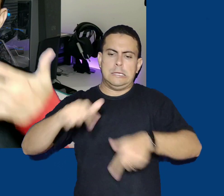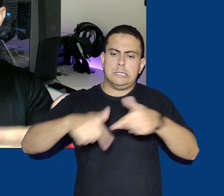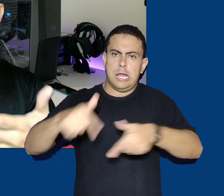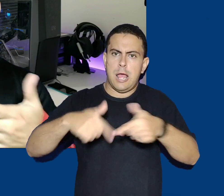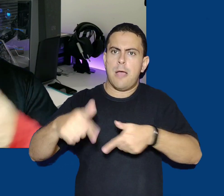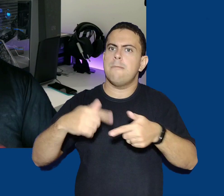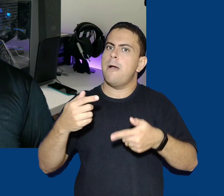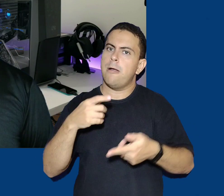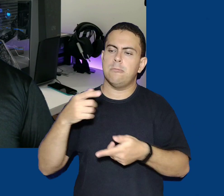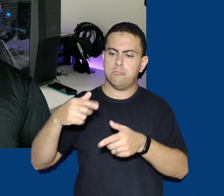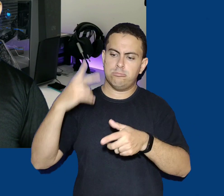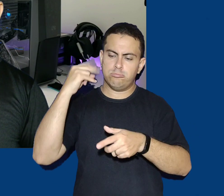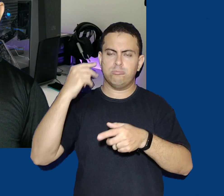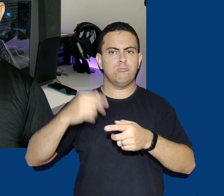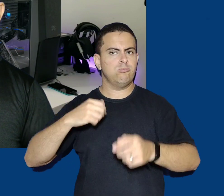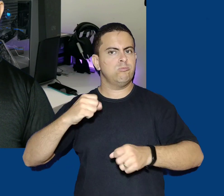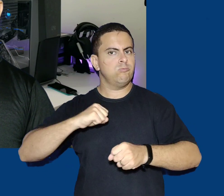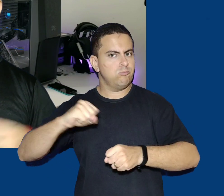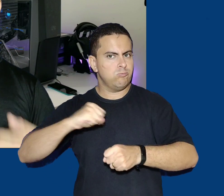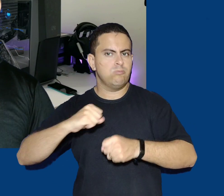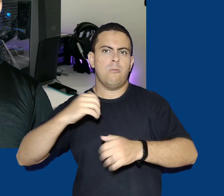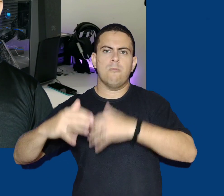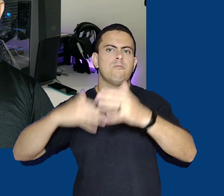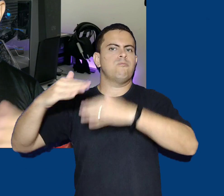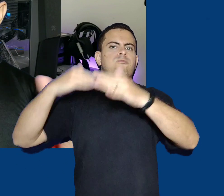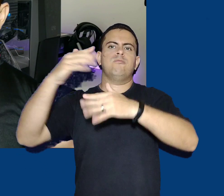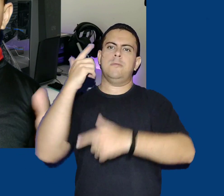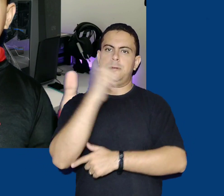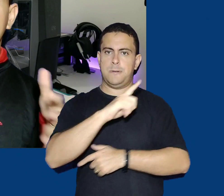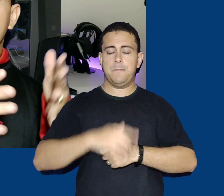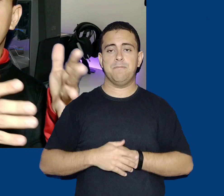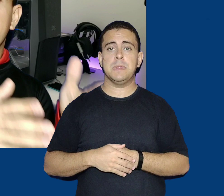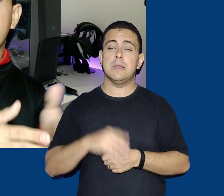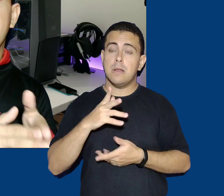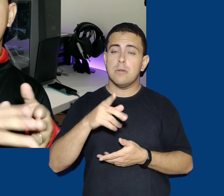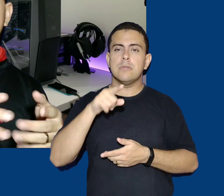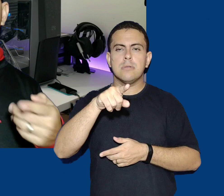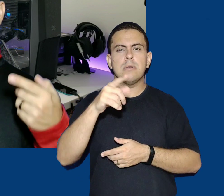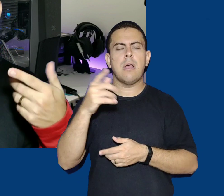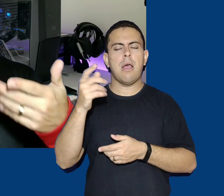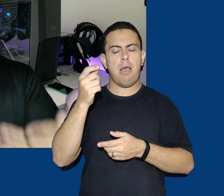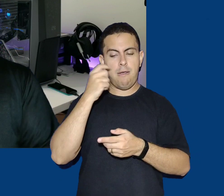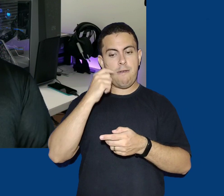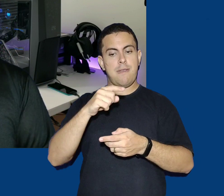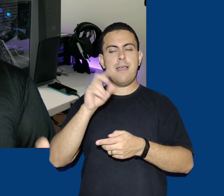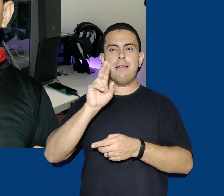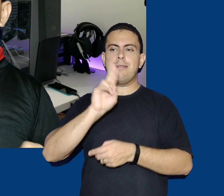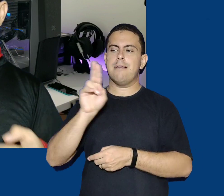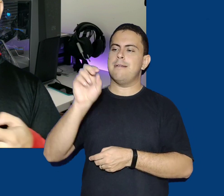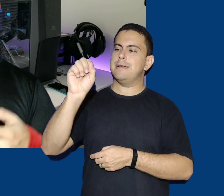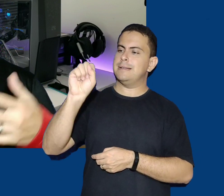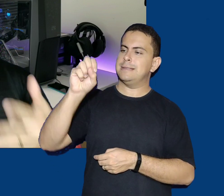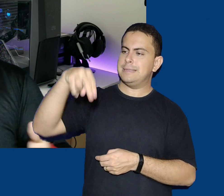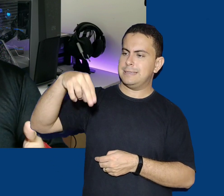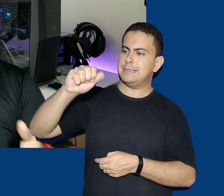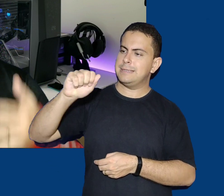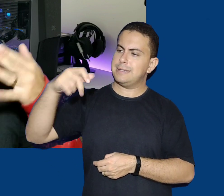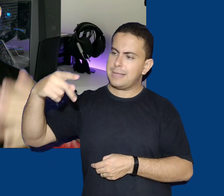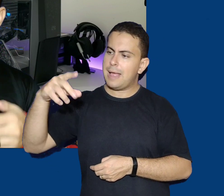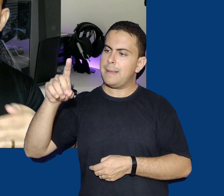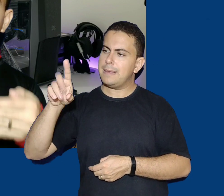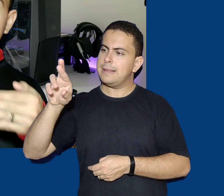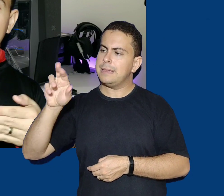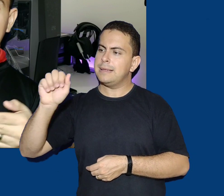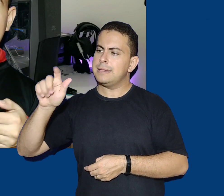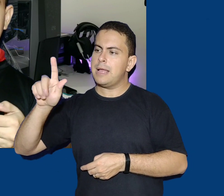para melhorar, o desempenho aí do seu aparelho. Então, quando você ouvir falar, sobre Snapdragon, MediaTek, a